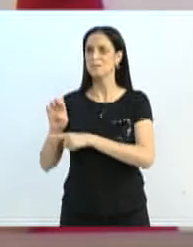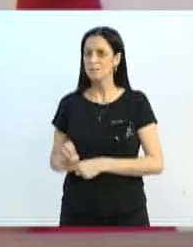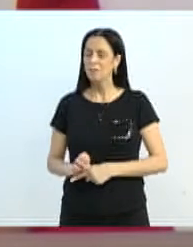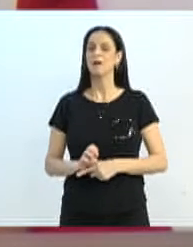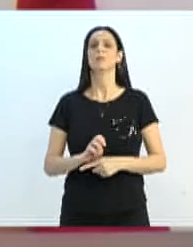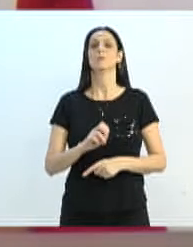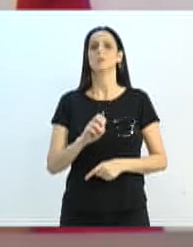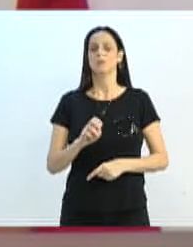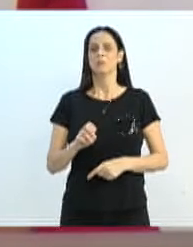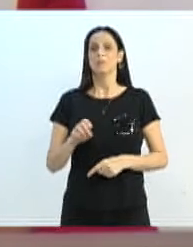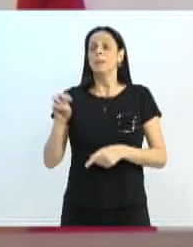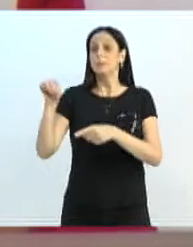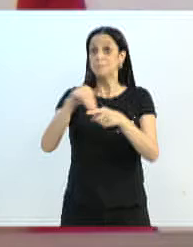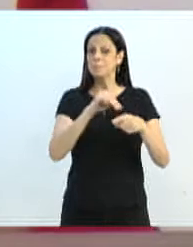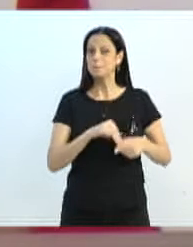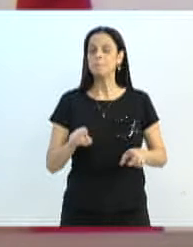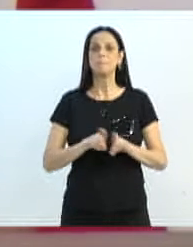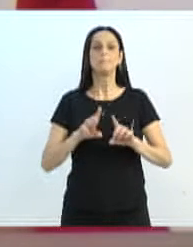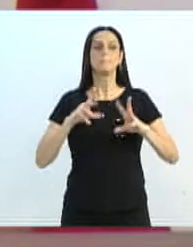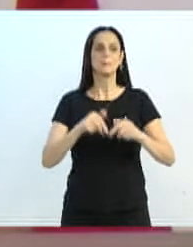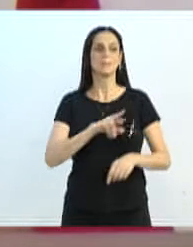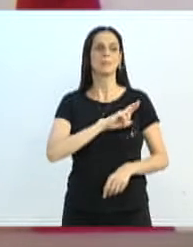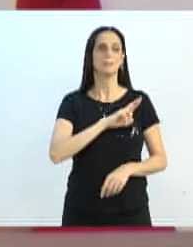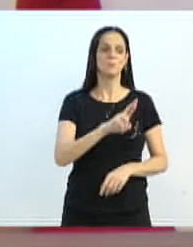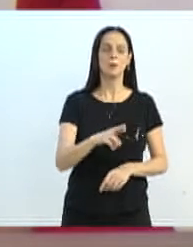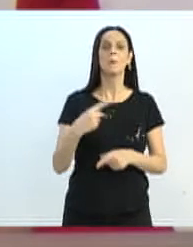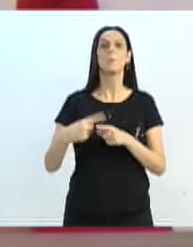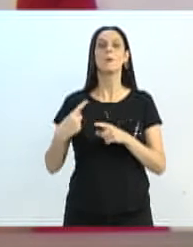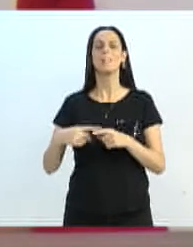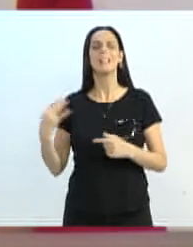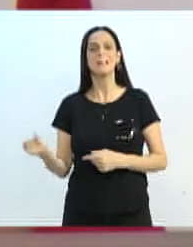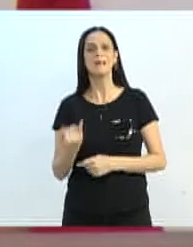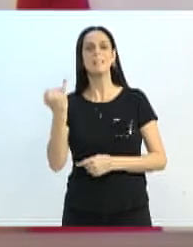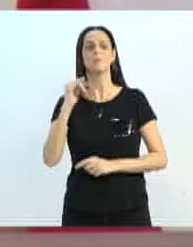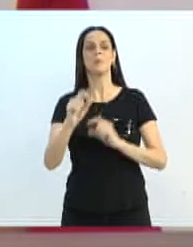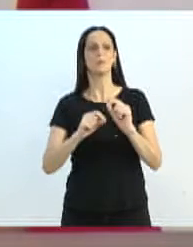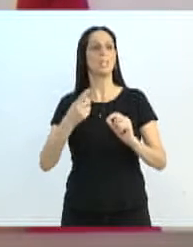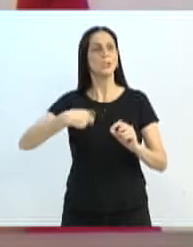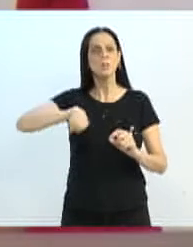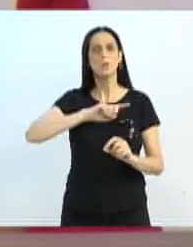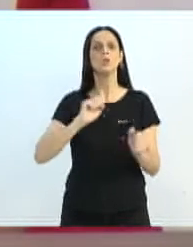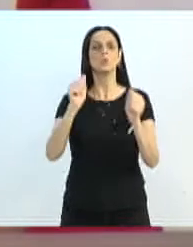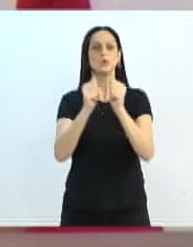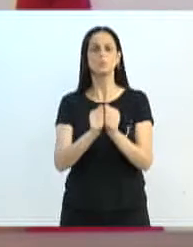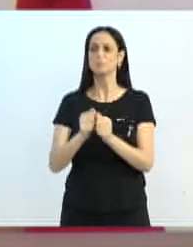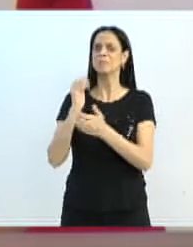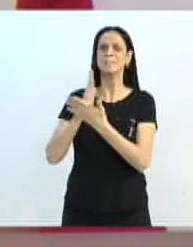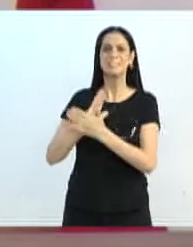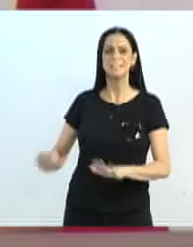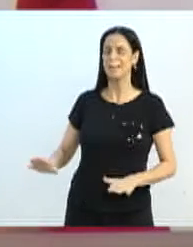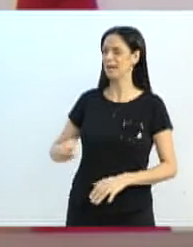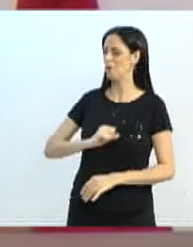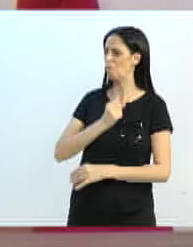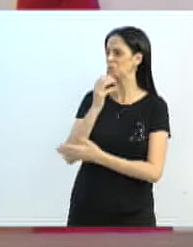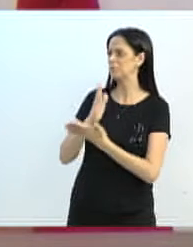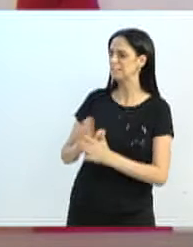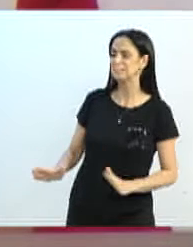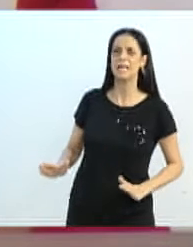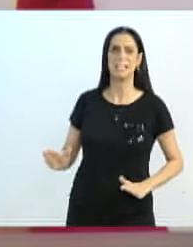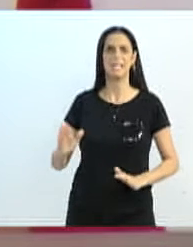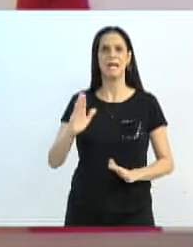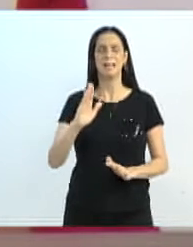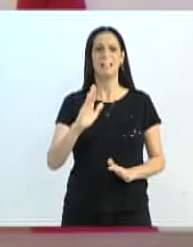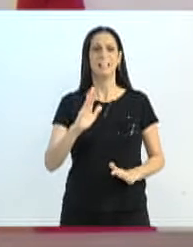todos os segmentos, todas as religiões, pois é hora de deixar o radicalismo, o fascismo, o ódio, o fanatismo de lado, onde